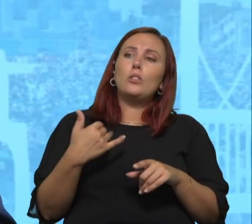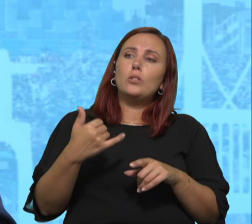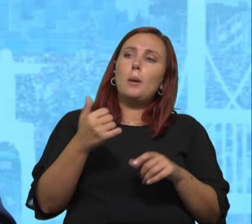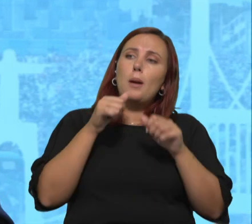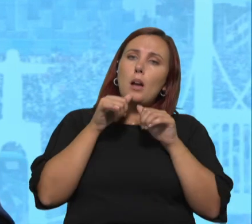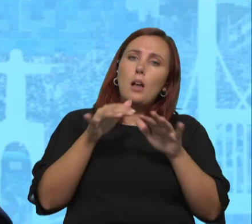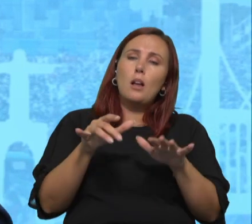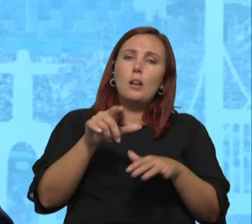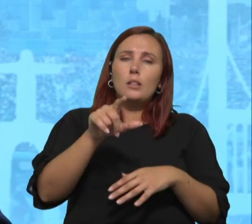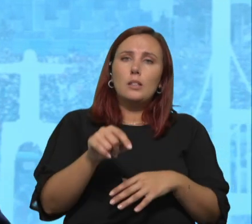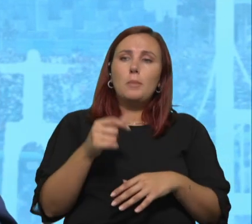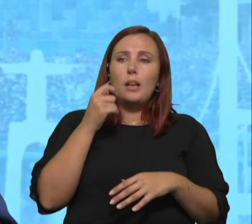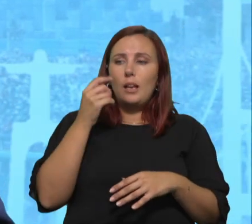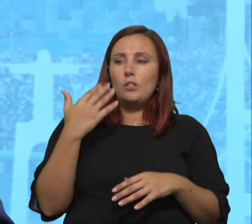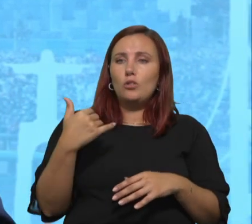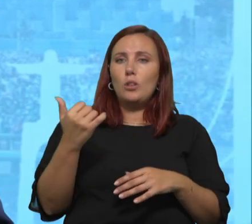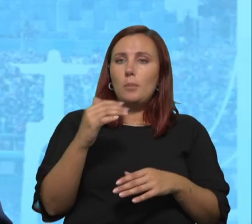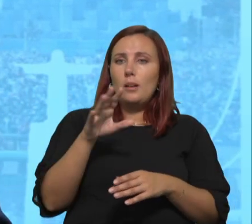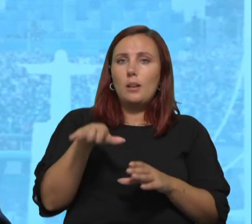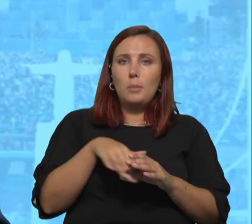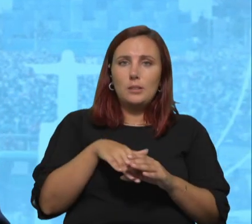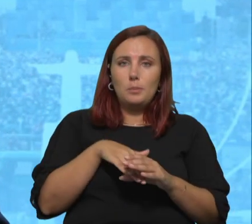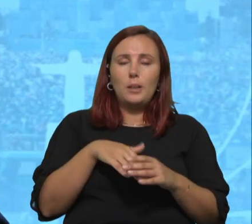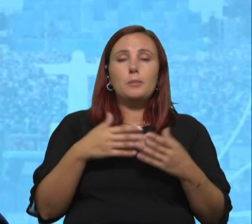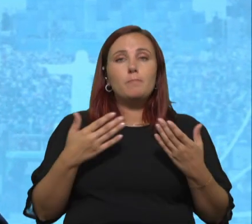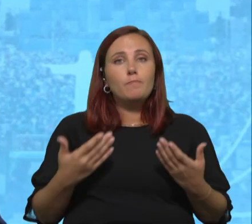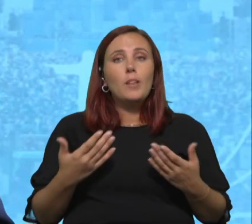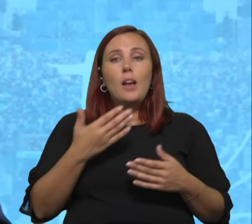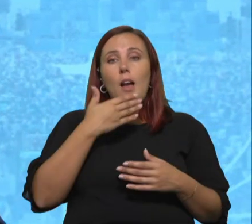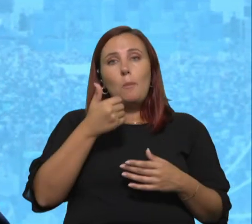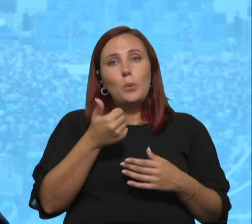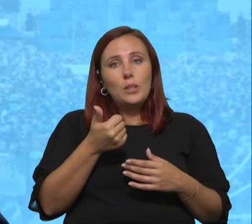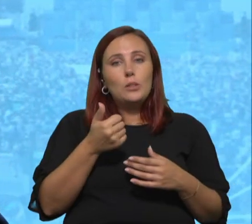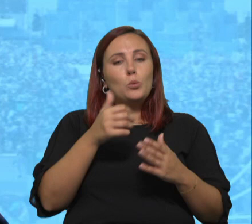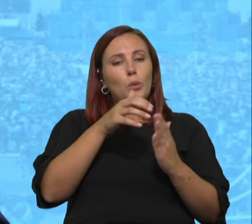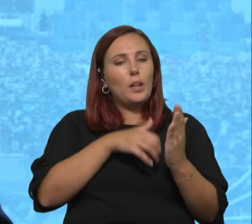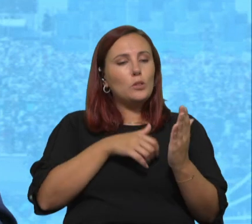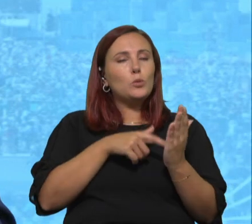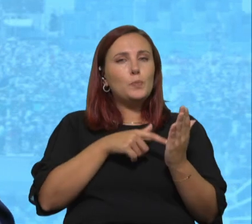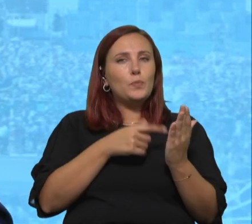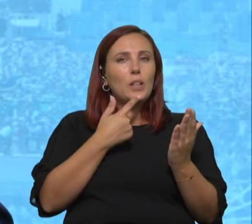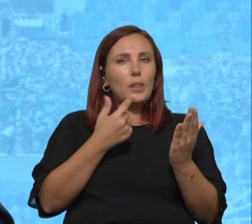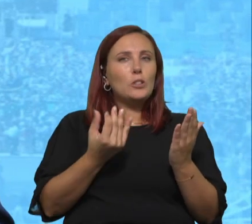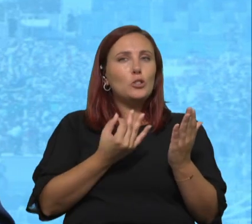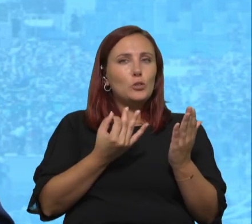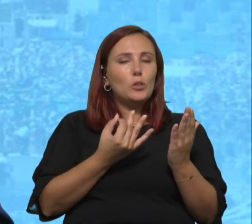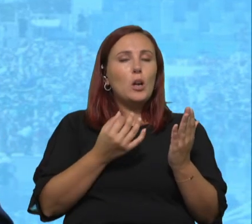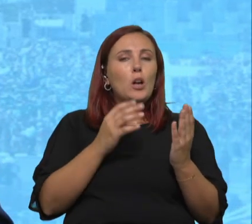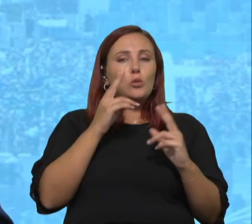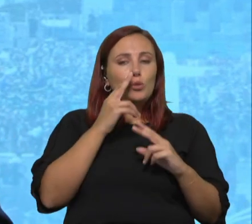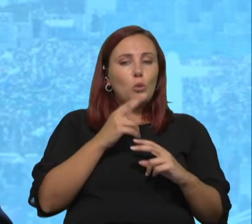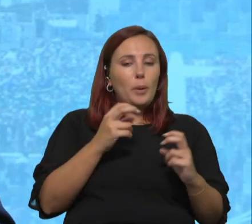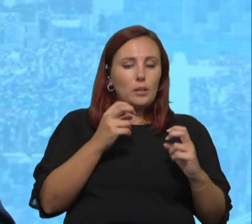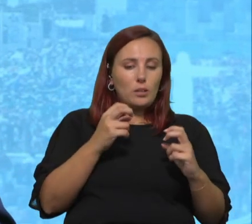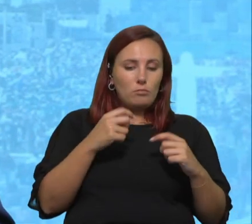quem somos chamados a aderir. Por isso acho também muito bonito a nota quando ela diz que da descoberta de cada um